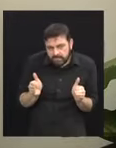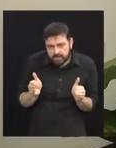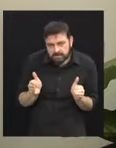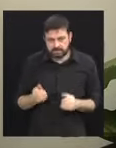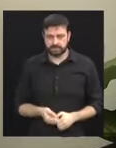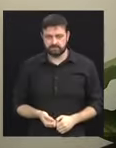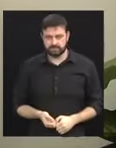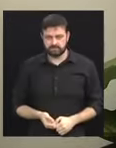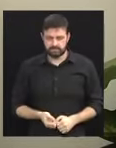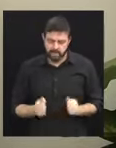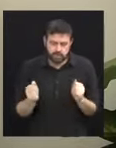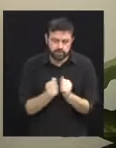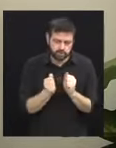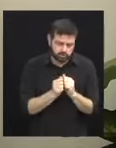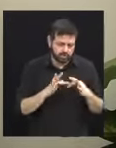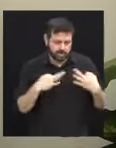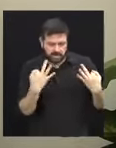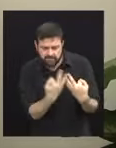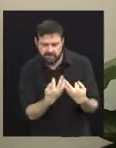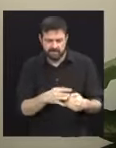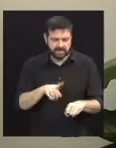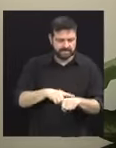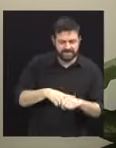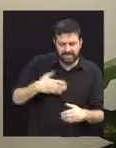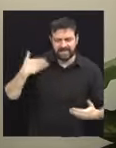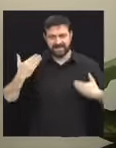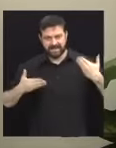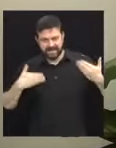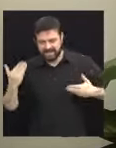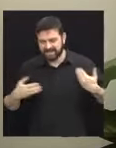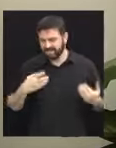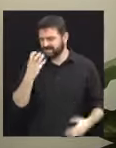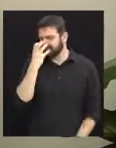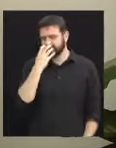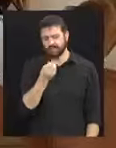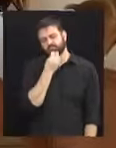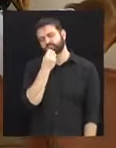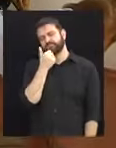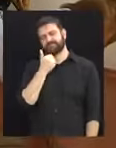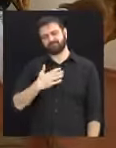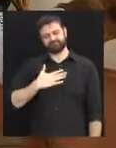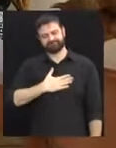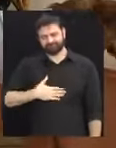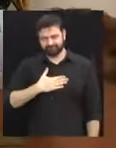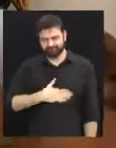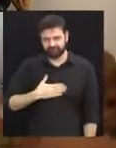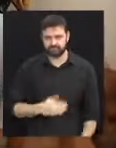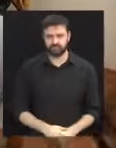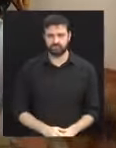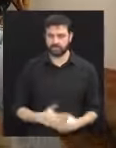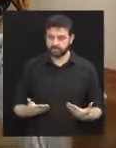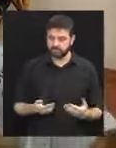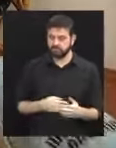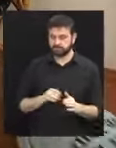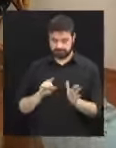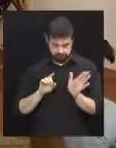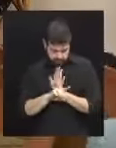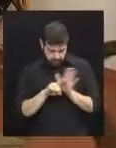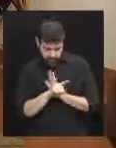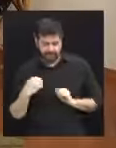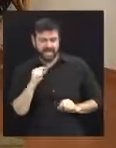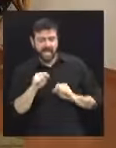para dividir os momentos, né, que a gente tem de alegria. Cachorro é tudo de bom. Liliane, a gente está falando um pouquinho sobre adoção para